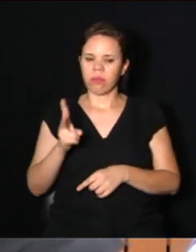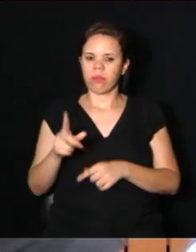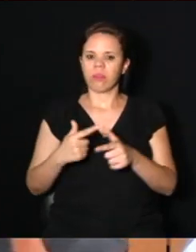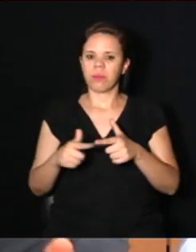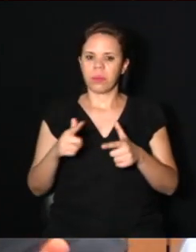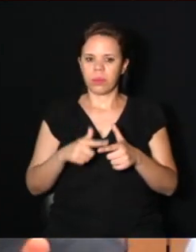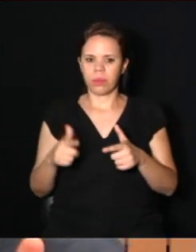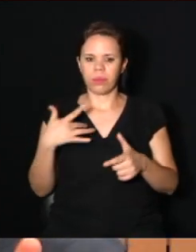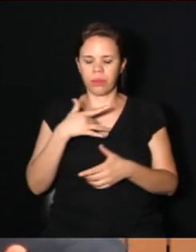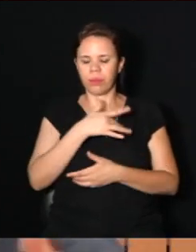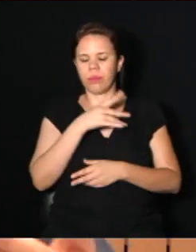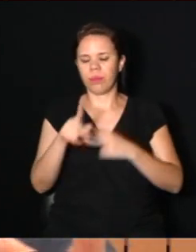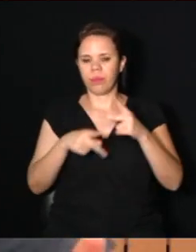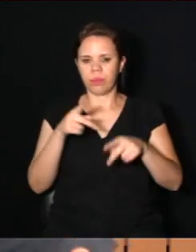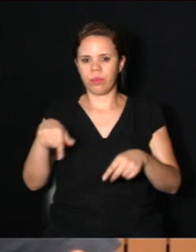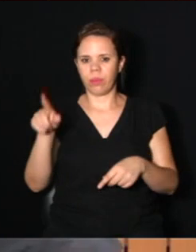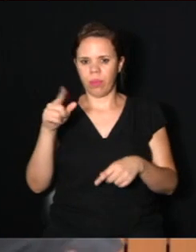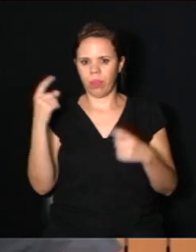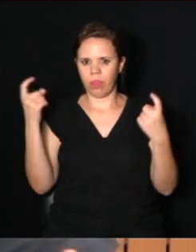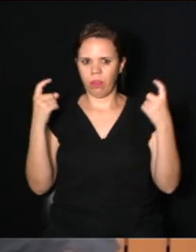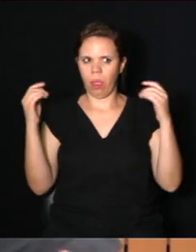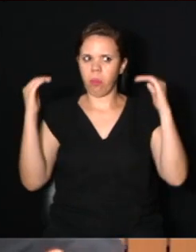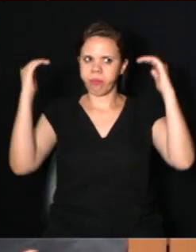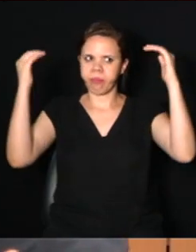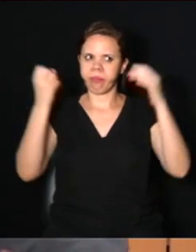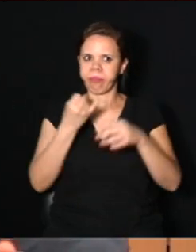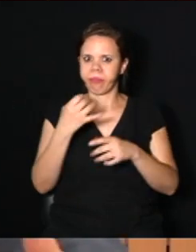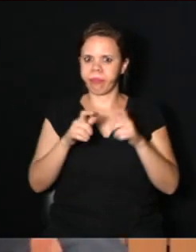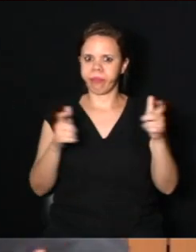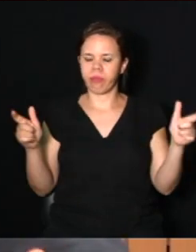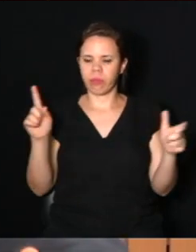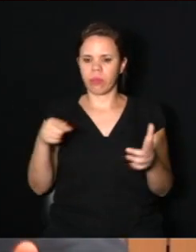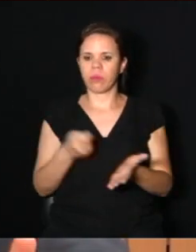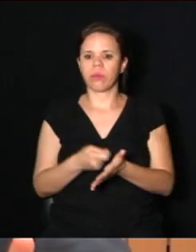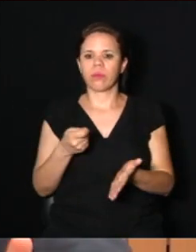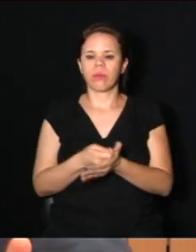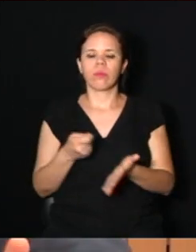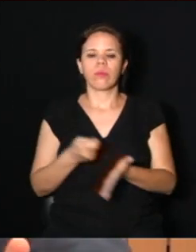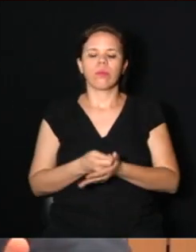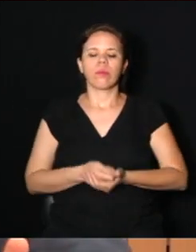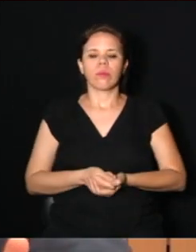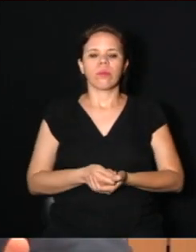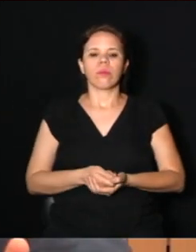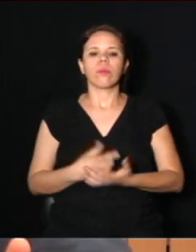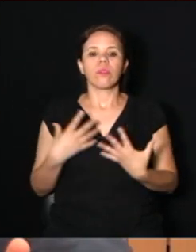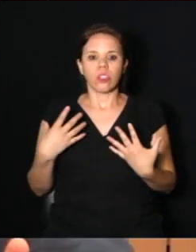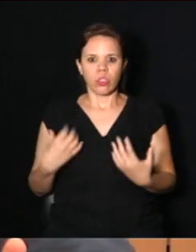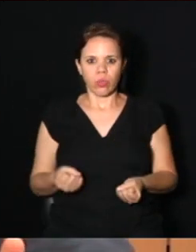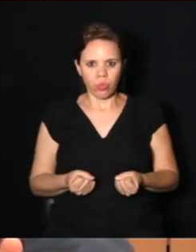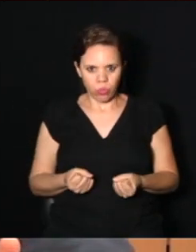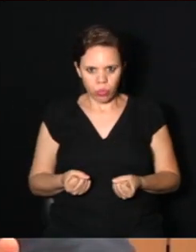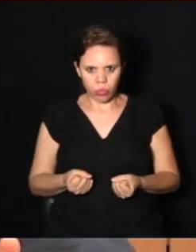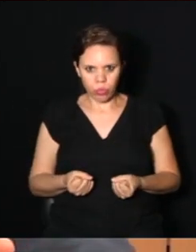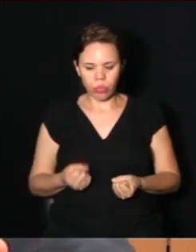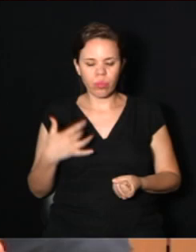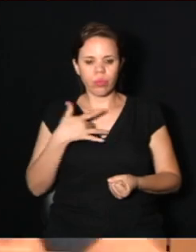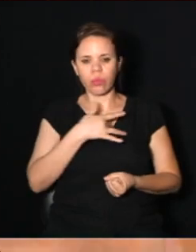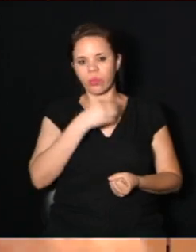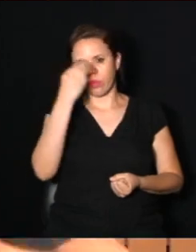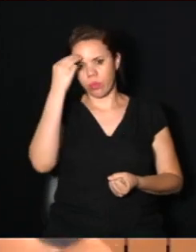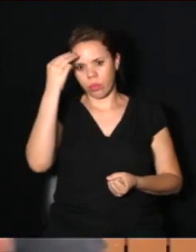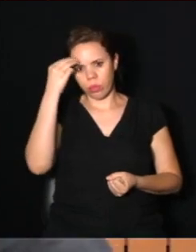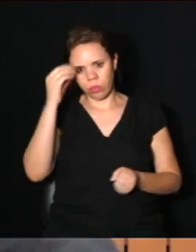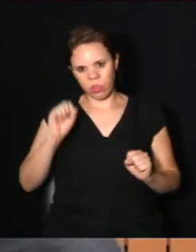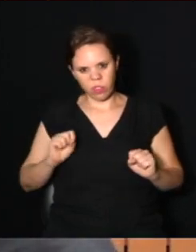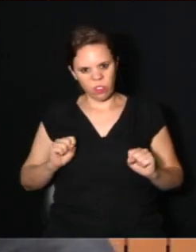problemas na saúde da população é muito elevada e isso exige que a gente assuma a questão da saúde mental com